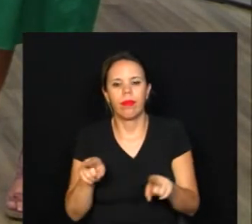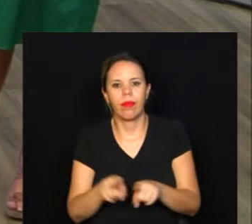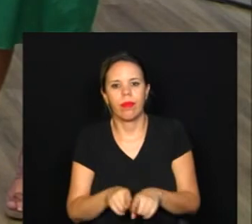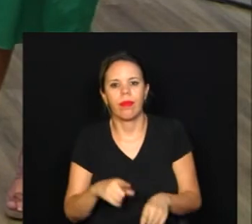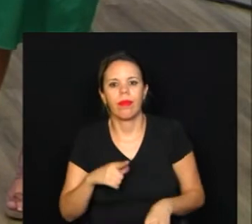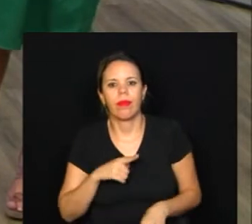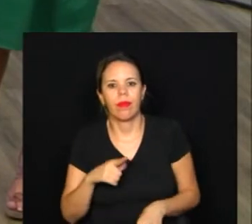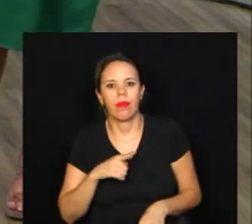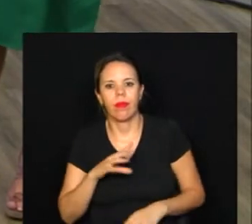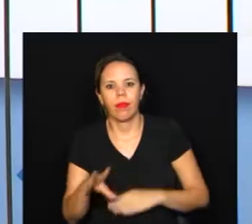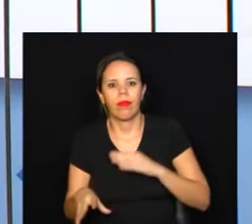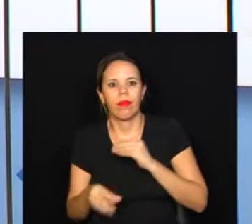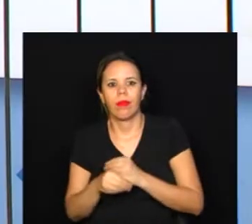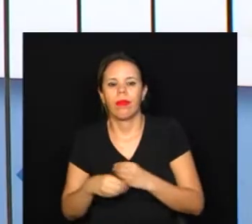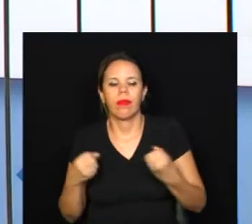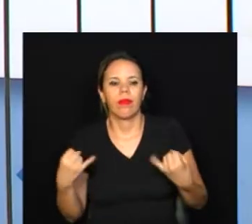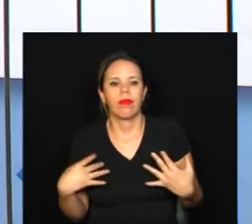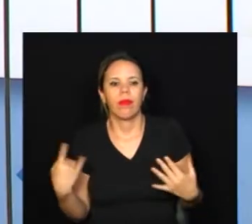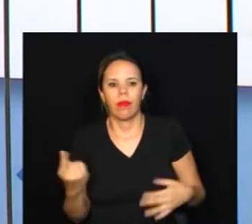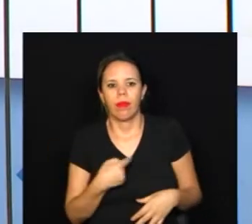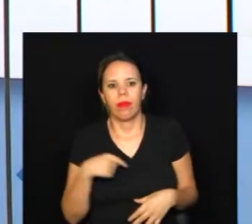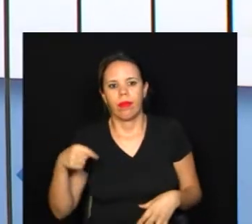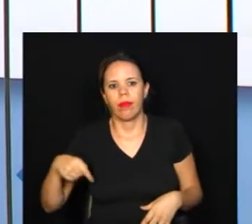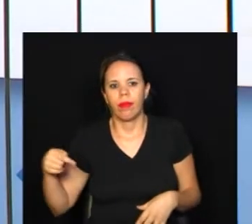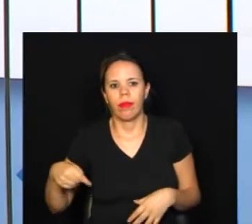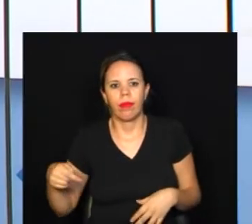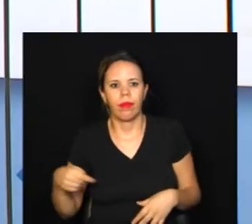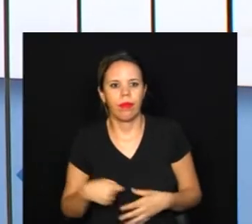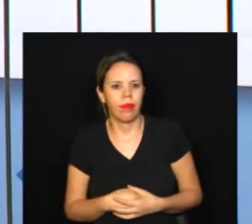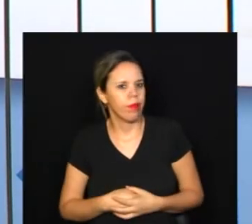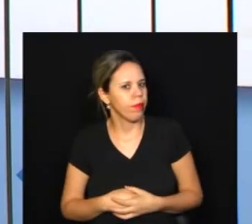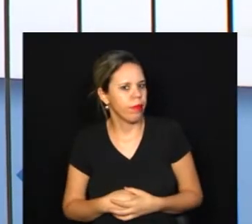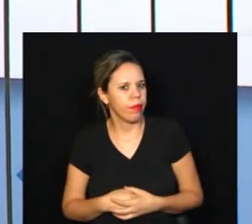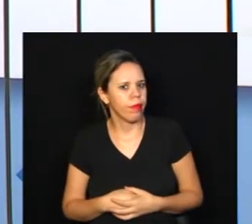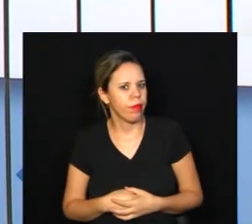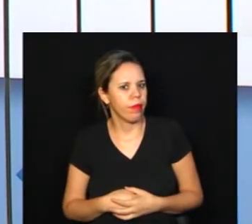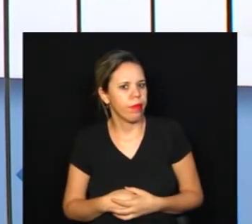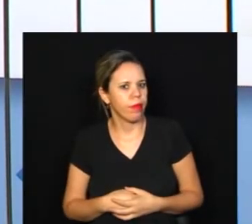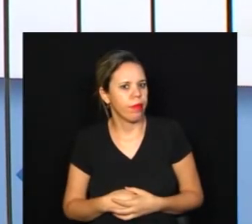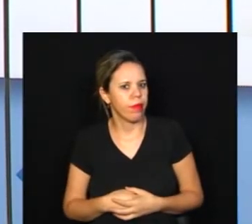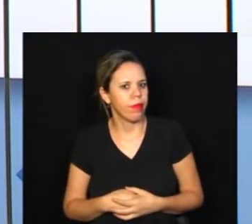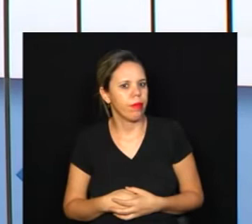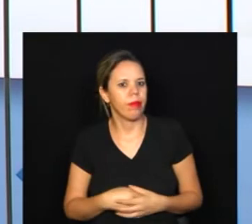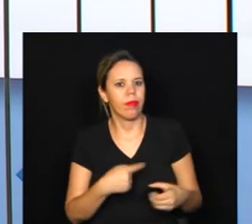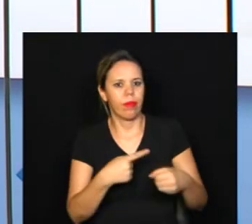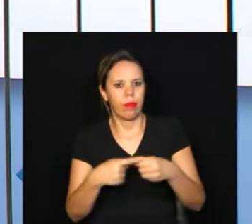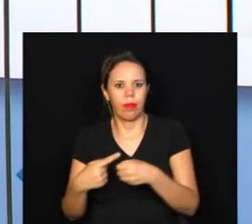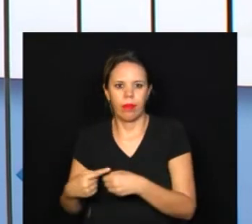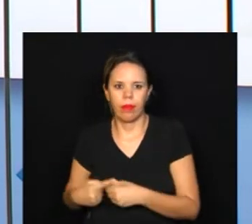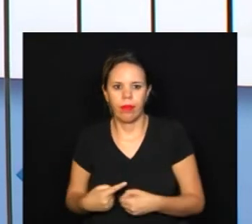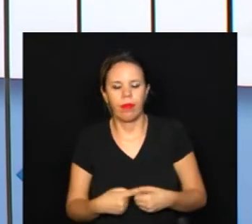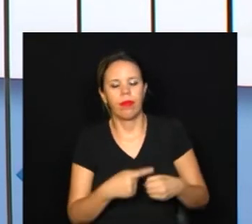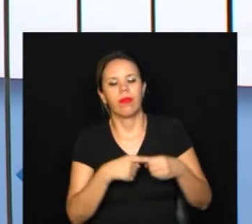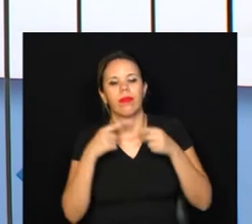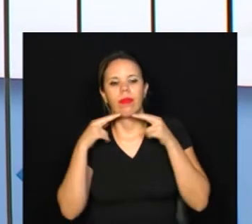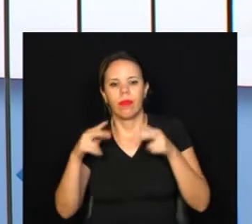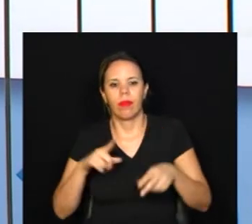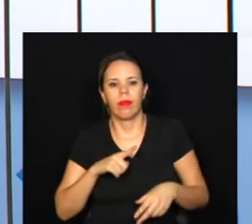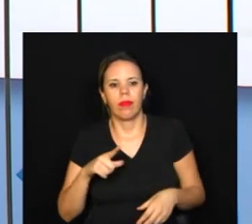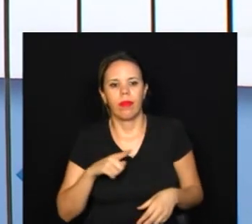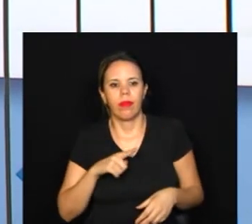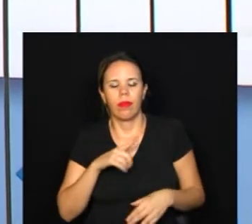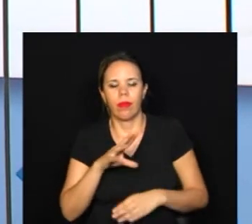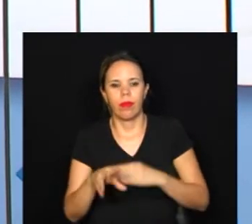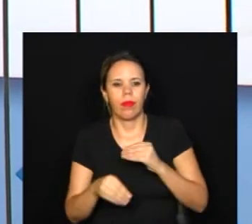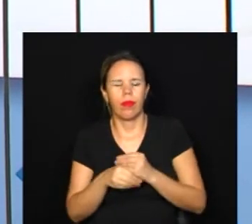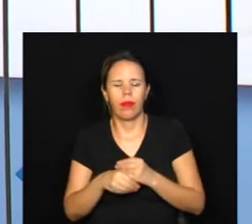tenho uma atualização que enquanto a gente estava aqui no ar, entre a Notícias da Metrópole e Notícias do Legislativo, nós tivemos aqui uma